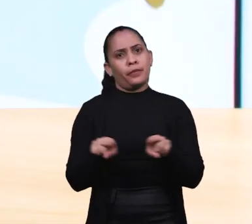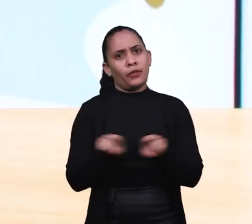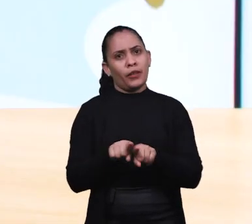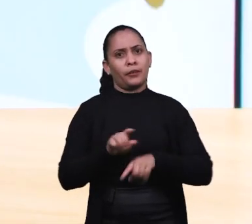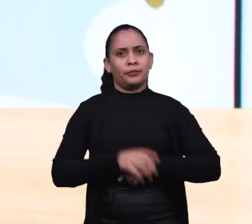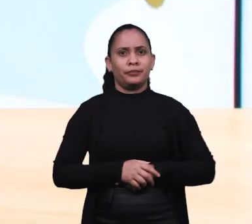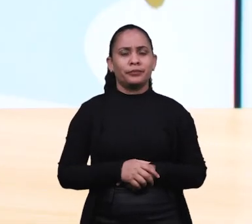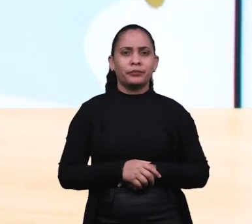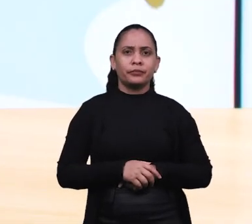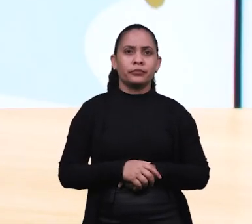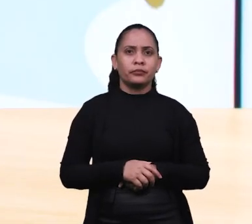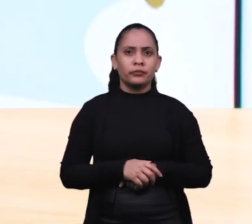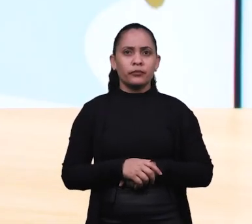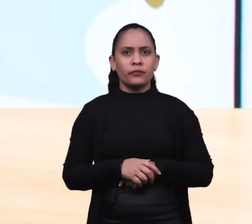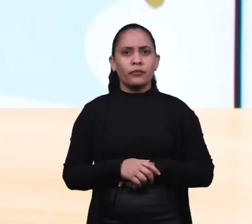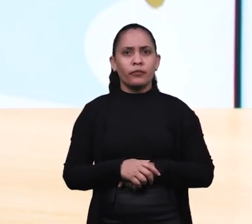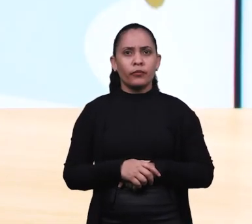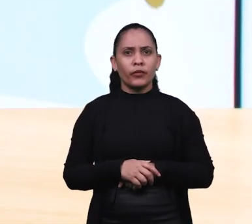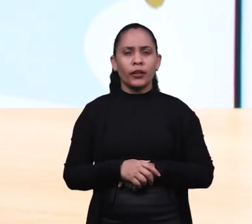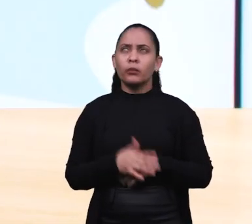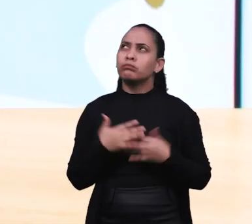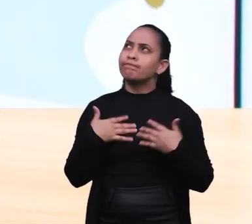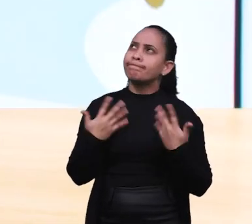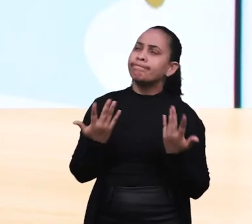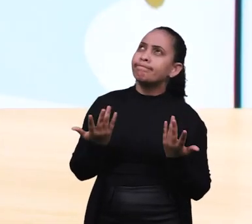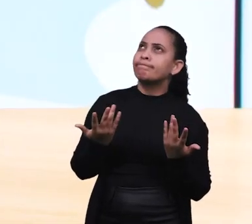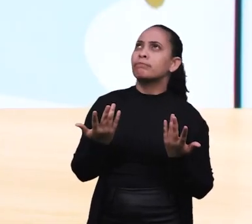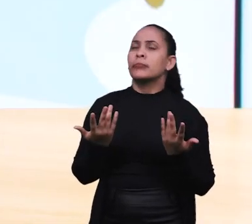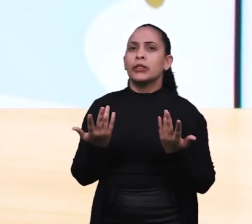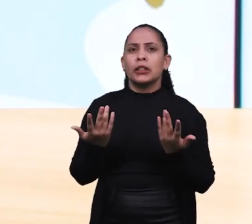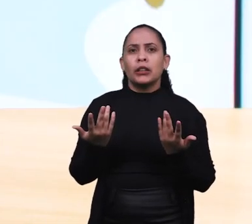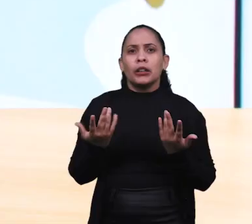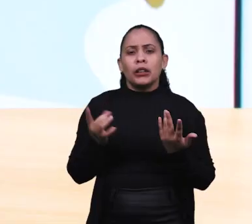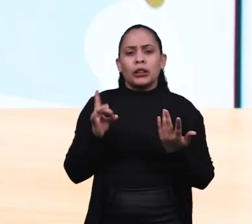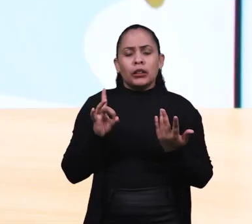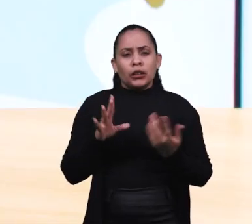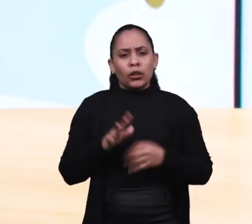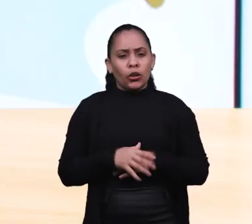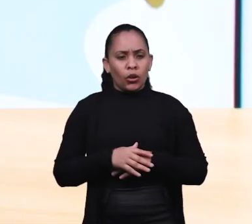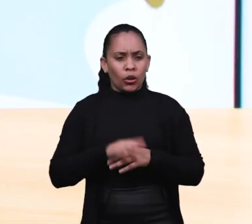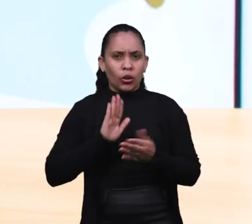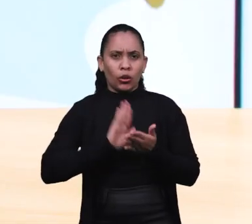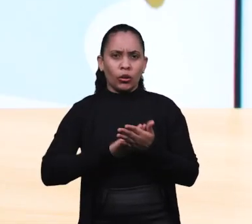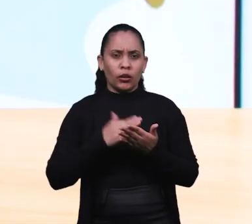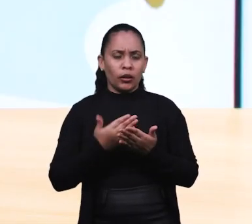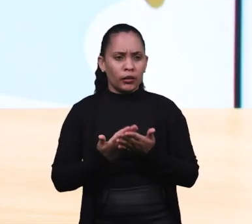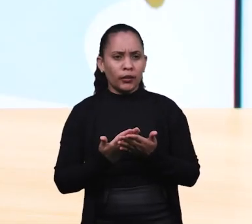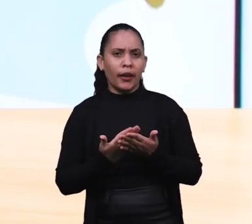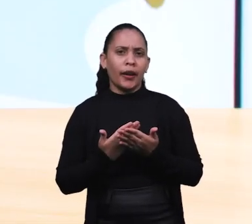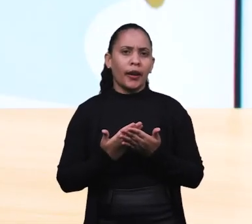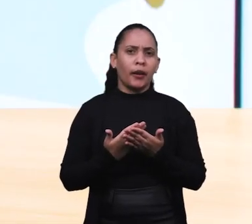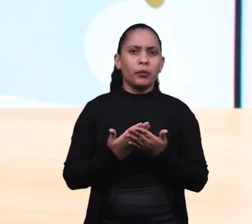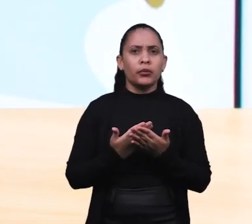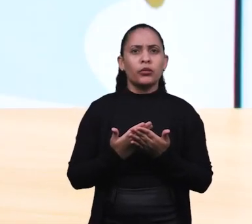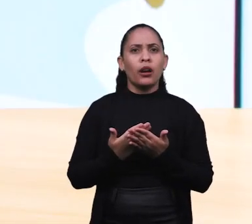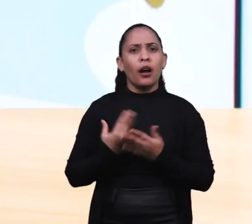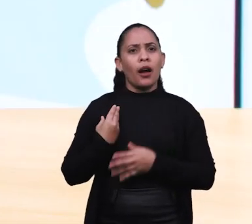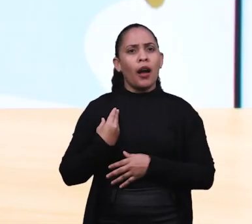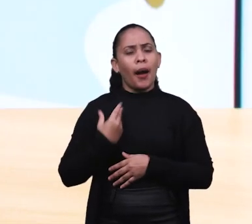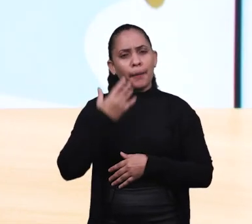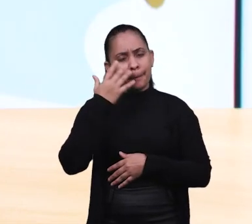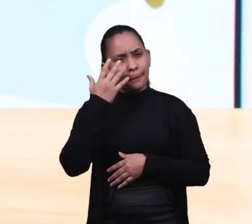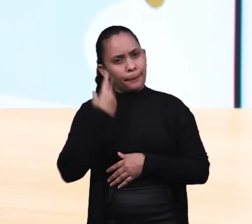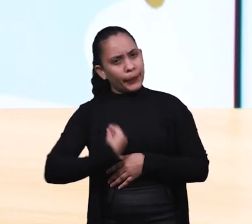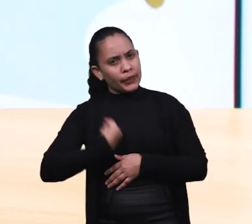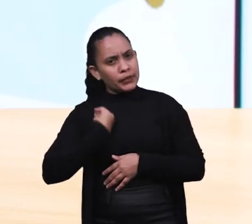para que seja como posso dizer, normalizado a presença da acessibilidade em Libras e da presença do